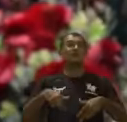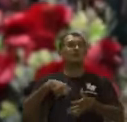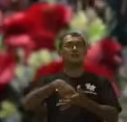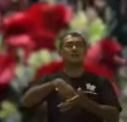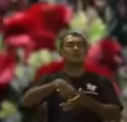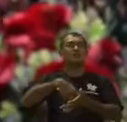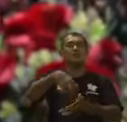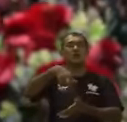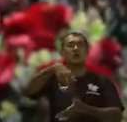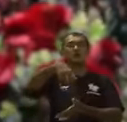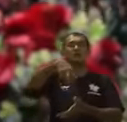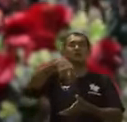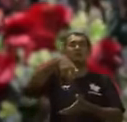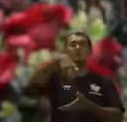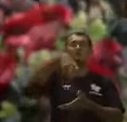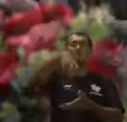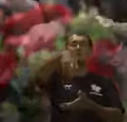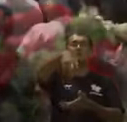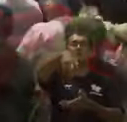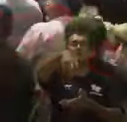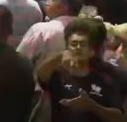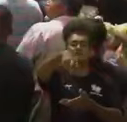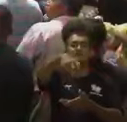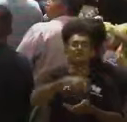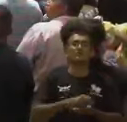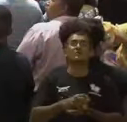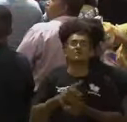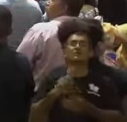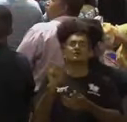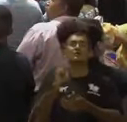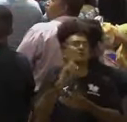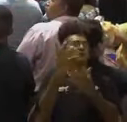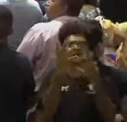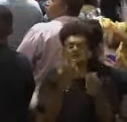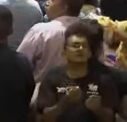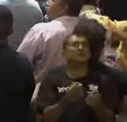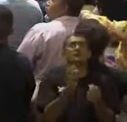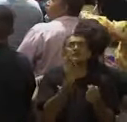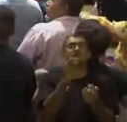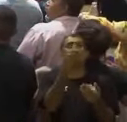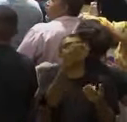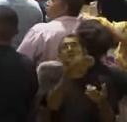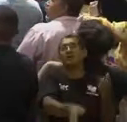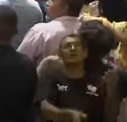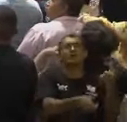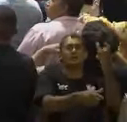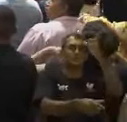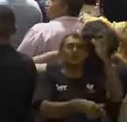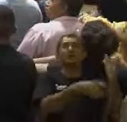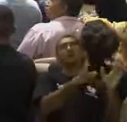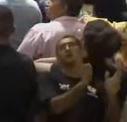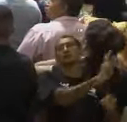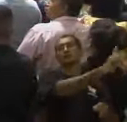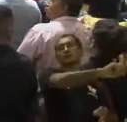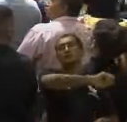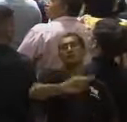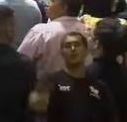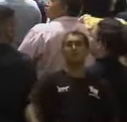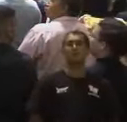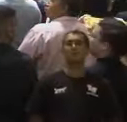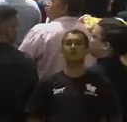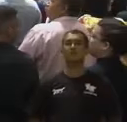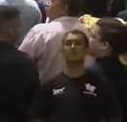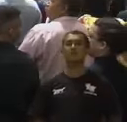se arrastando, você virá, porque eu não aceito perder você para o diabo. Onde estará a próxima pessoa agora?